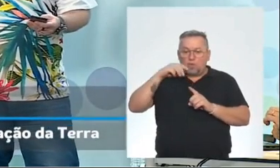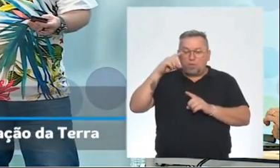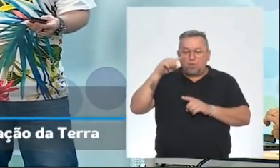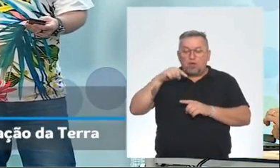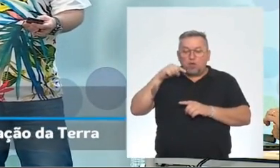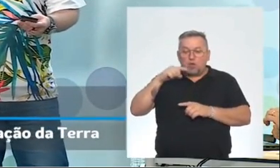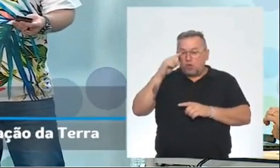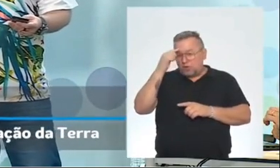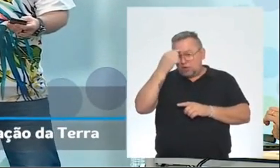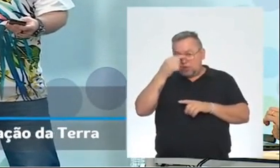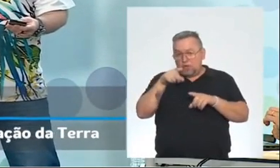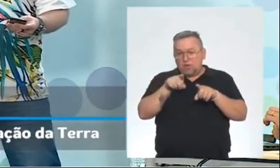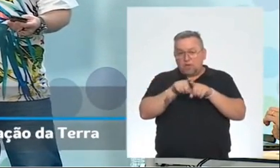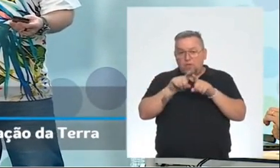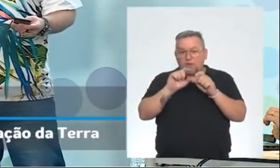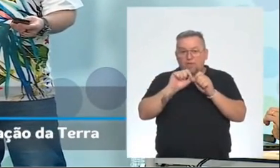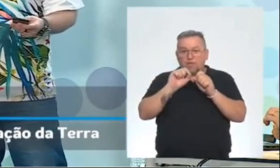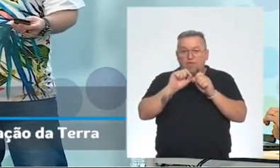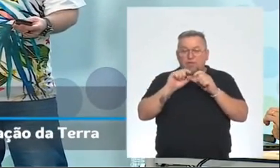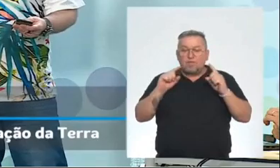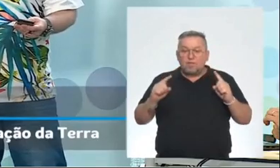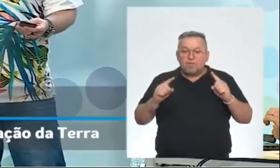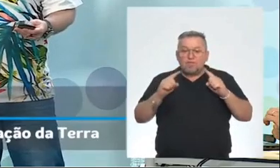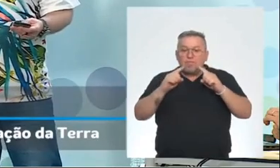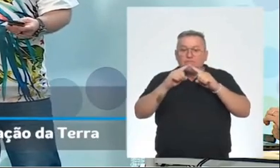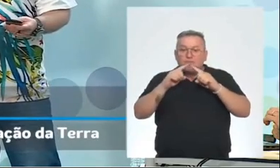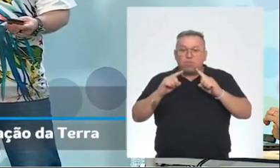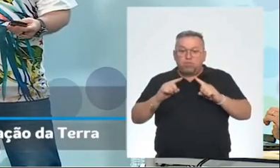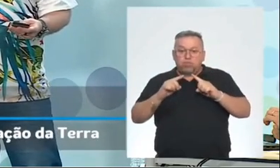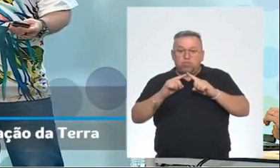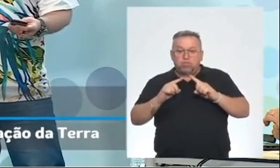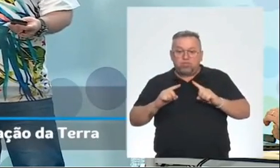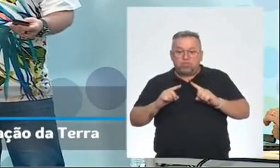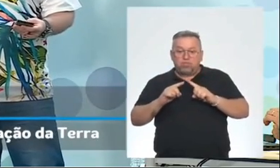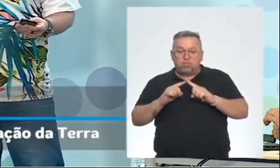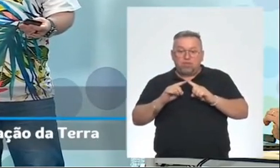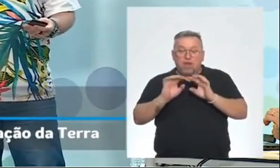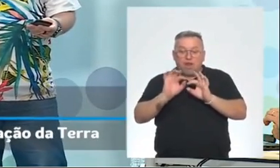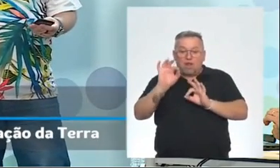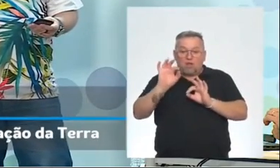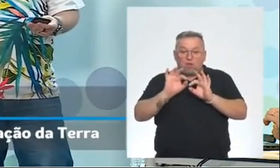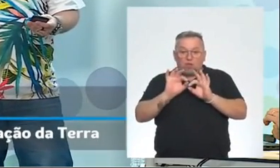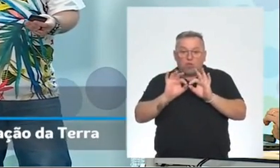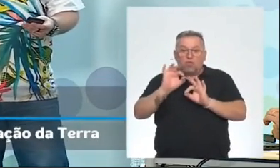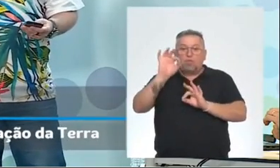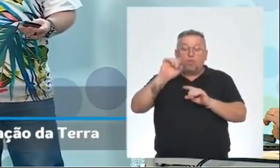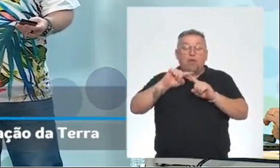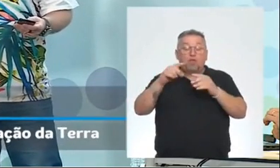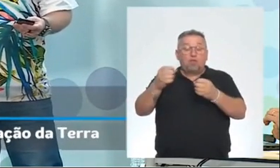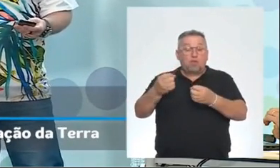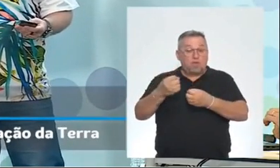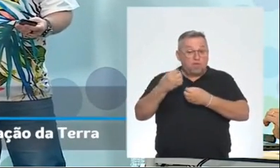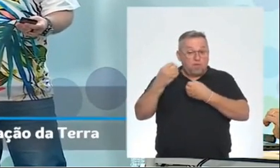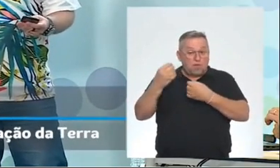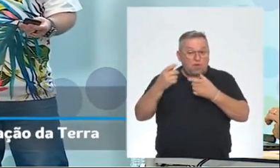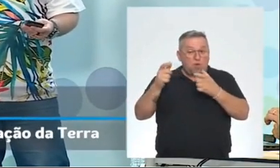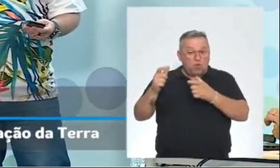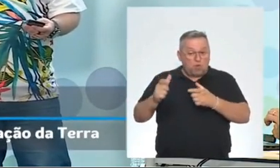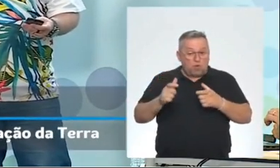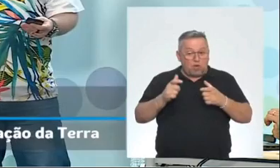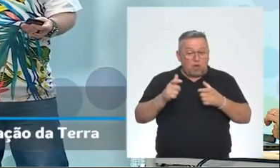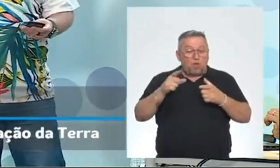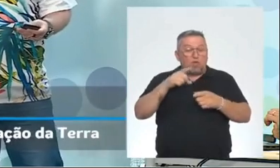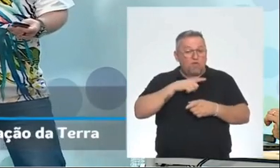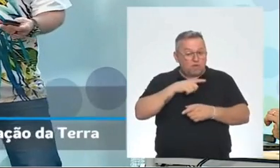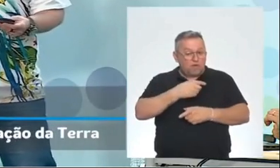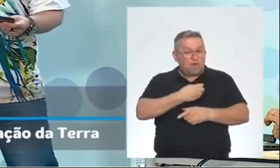e segundos, né, e faz a intersecção das linhas de latitude e longitude para dar a informação da região, né, do local